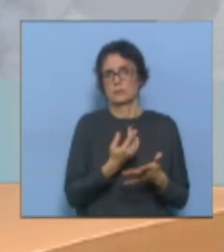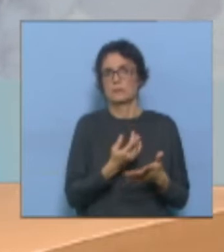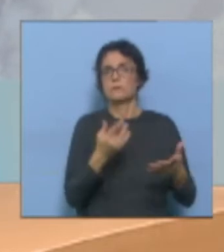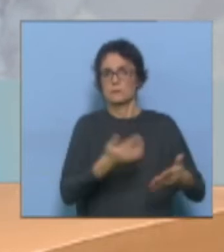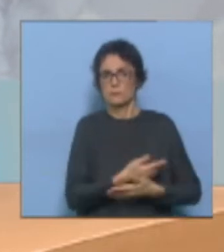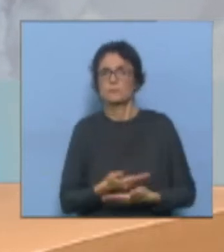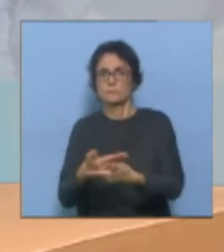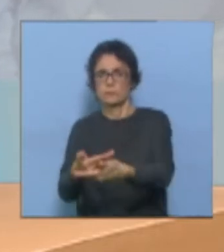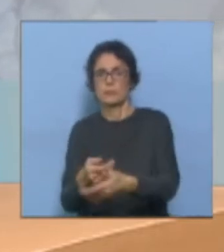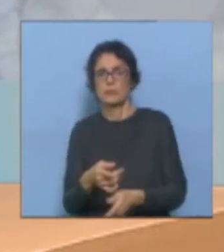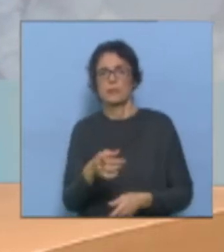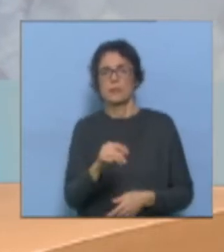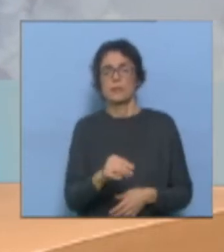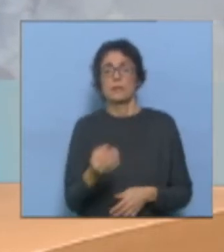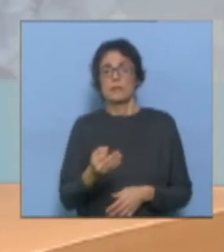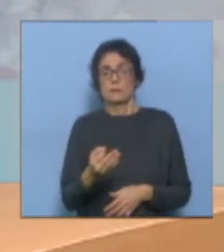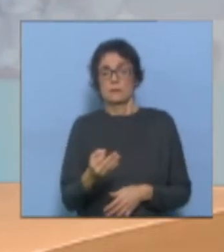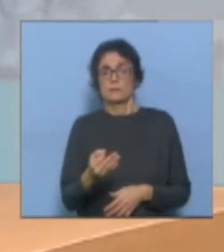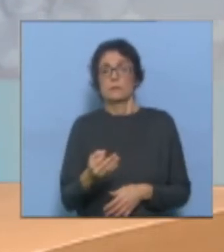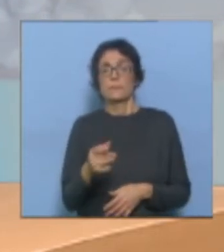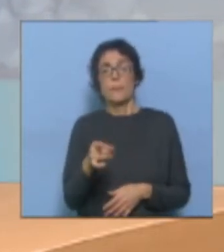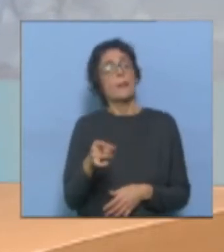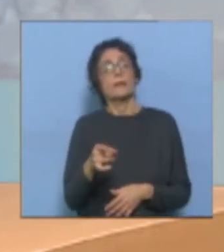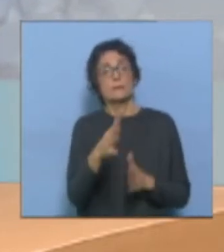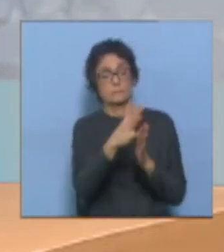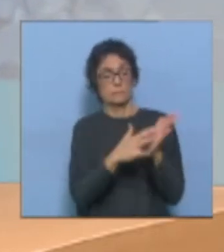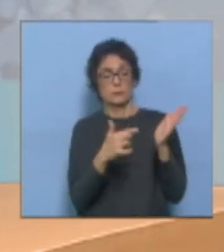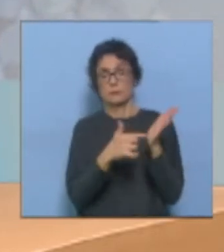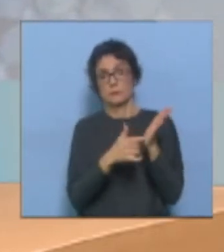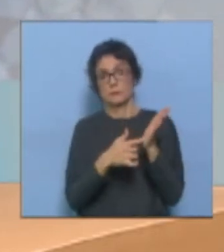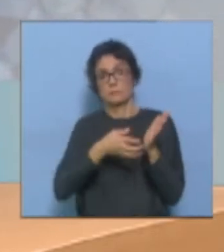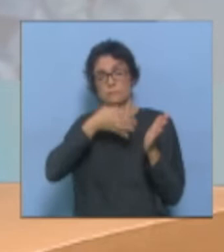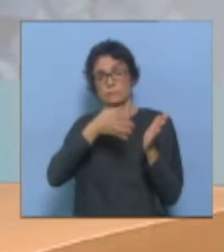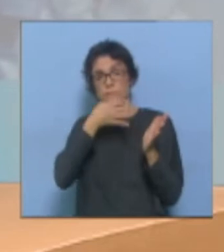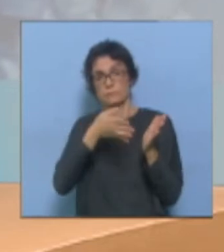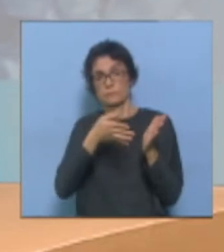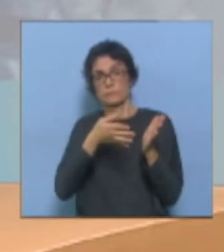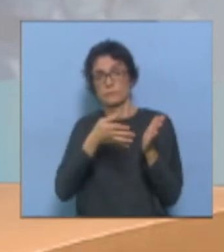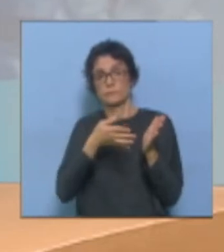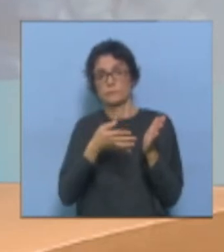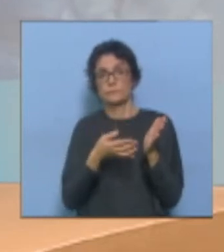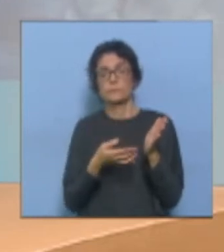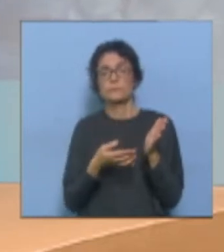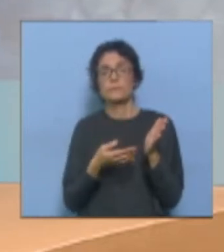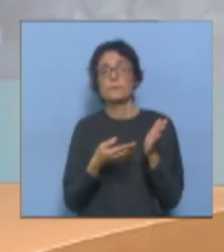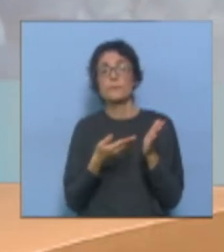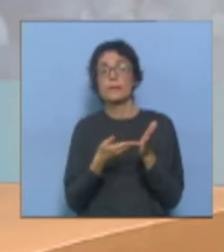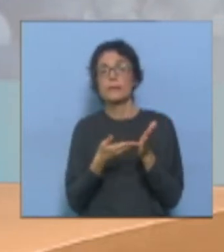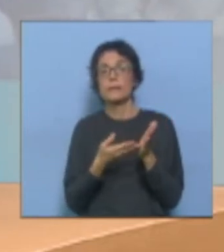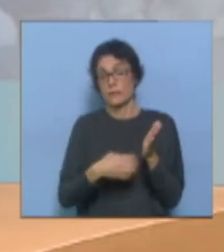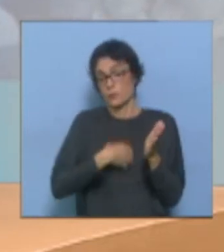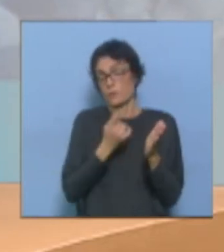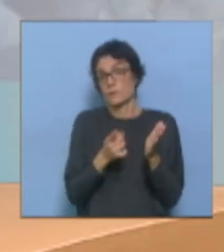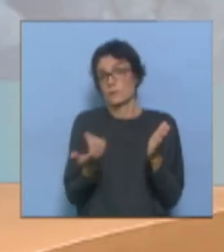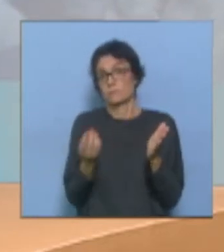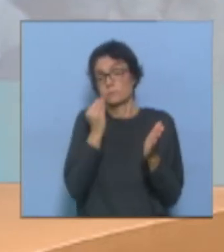um par de rolas ou de 2 pombas. Portanto, é assim que está descrito no episódio evangélico. E aqui está o sentido profundo